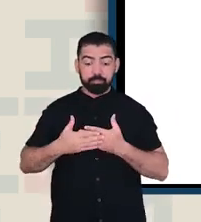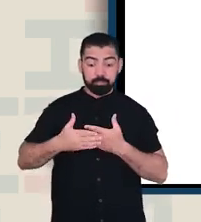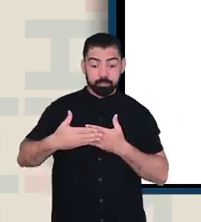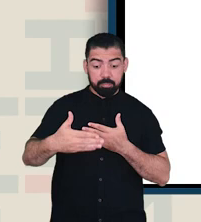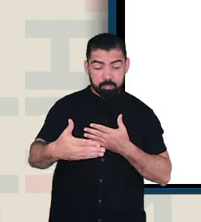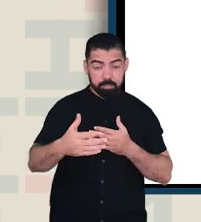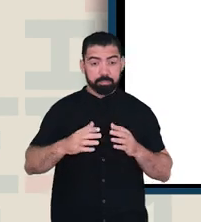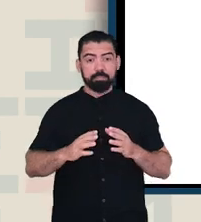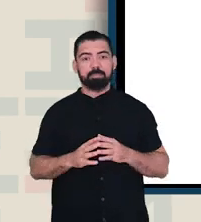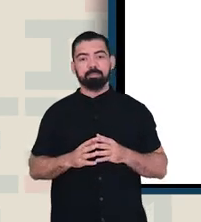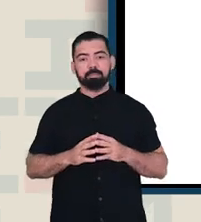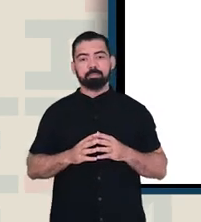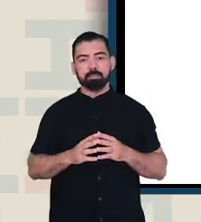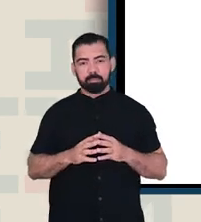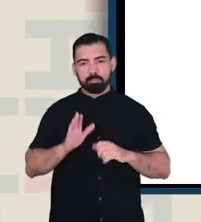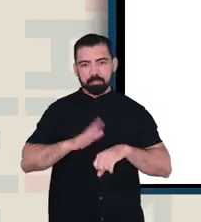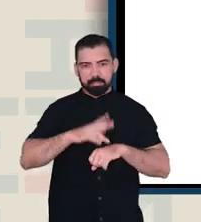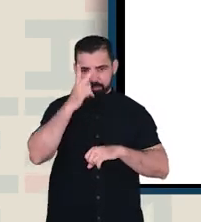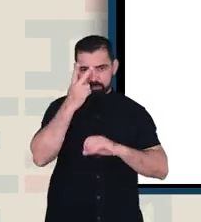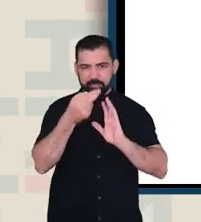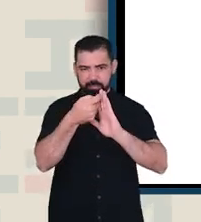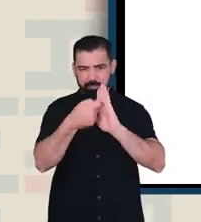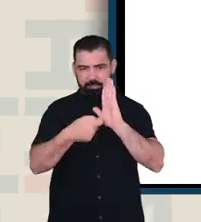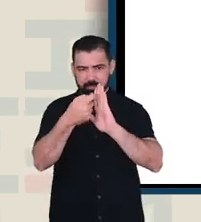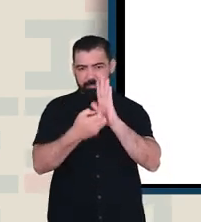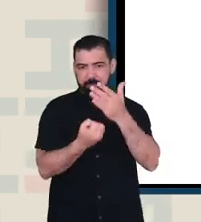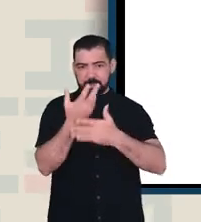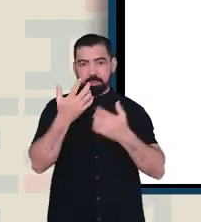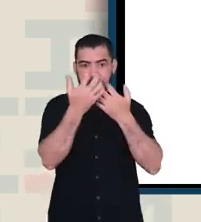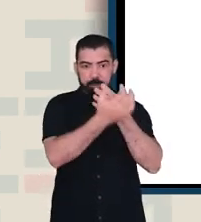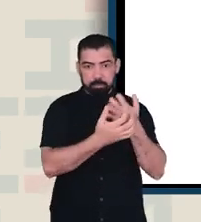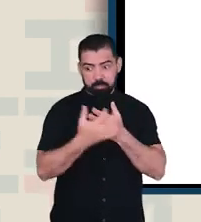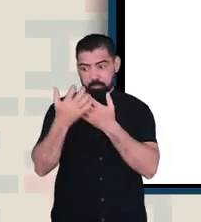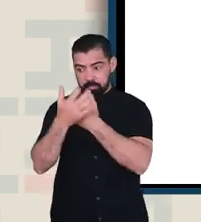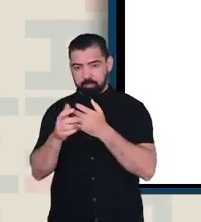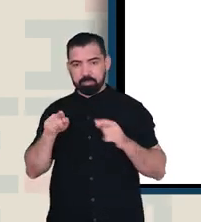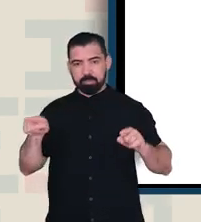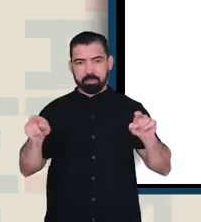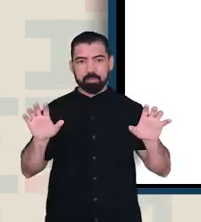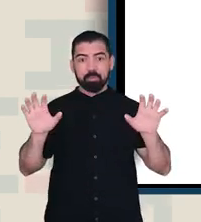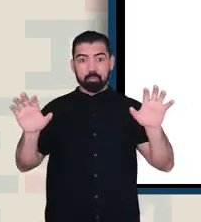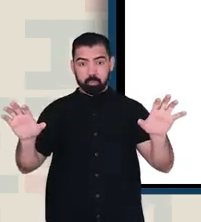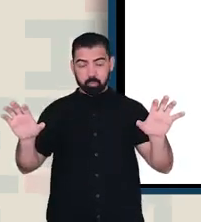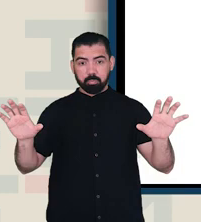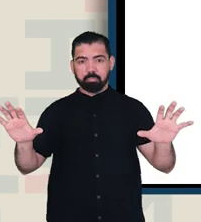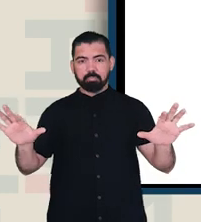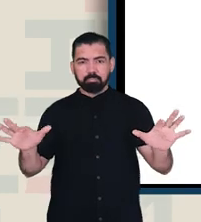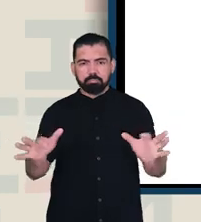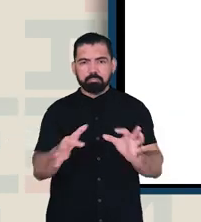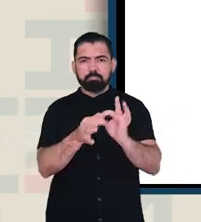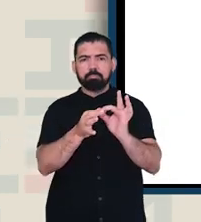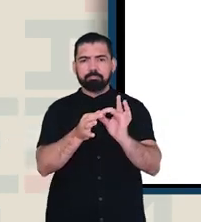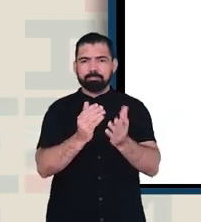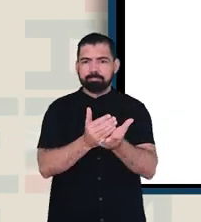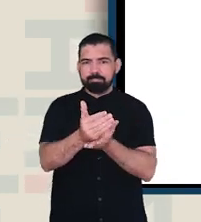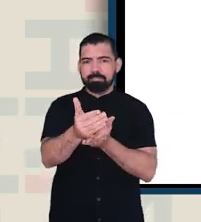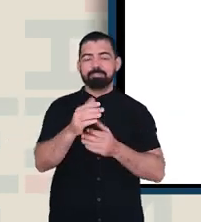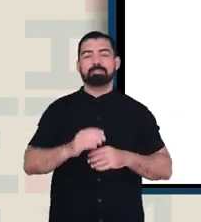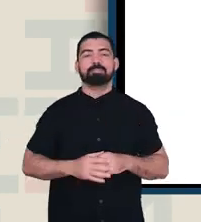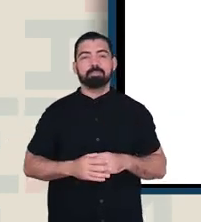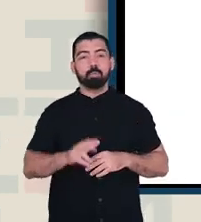seguida, os próprios compositores de cada um desses centros começaram